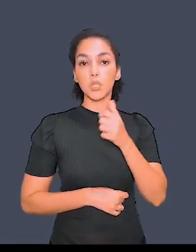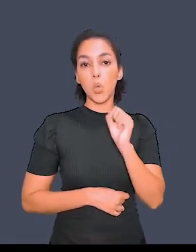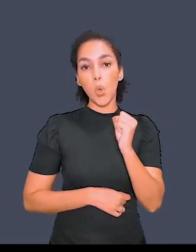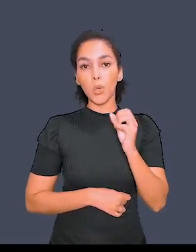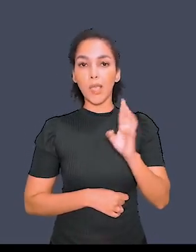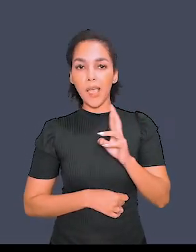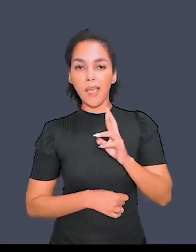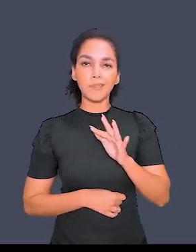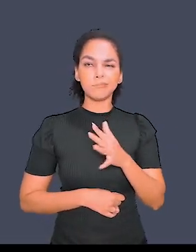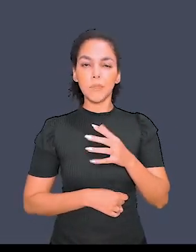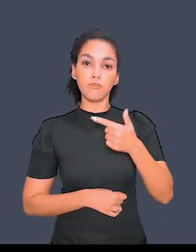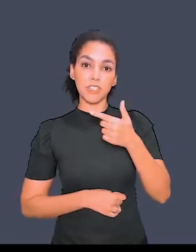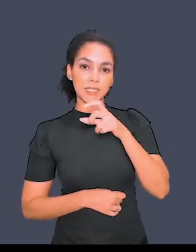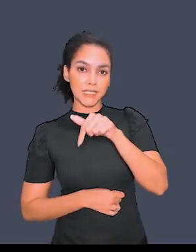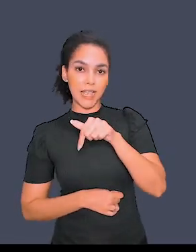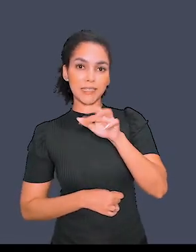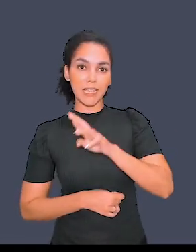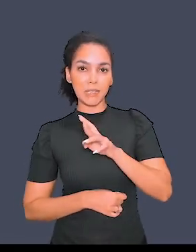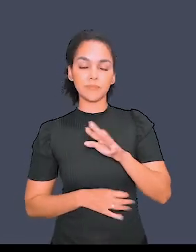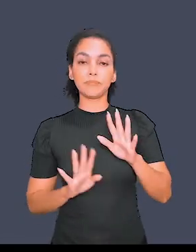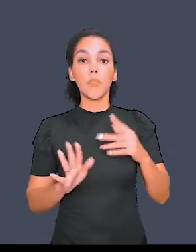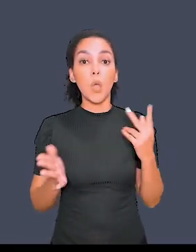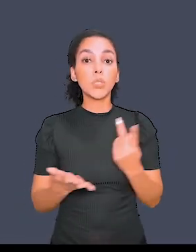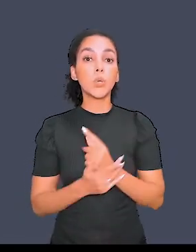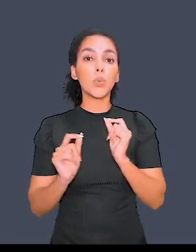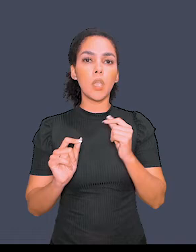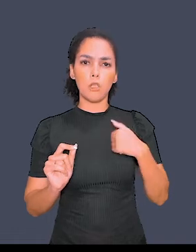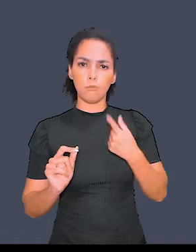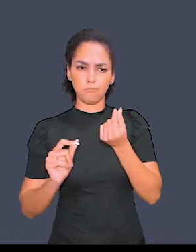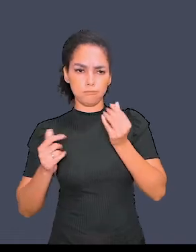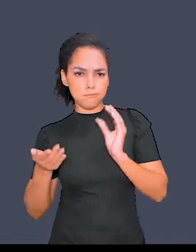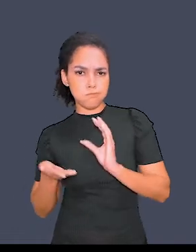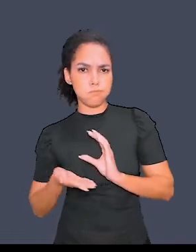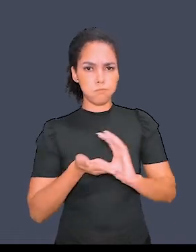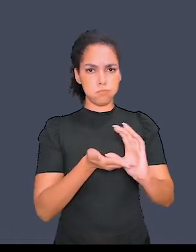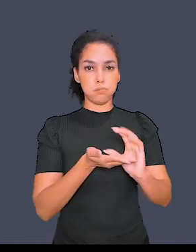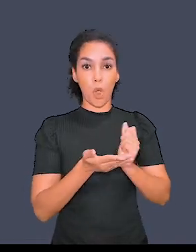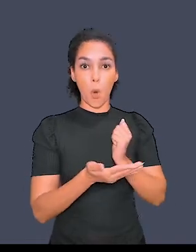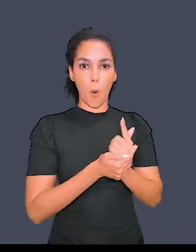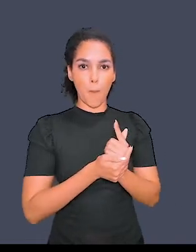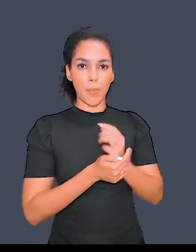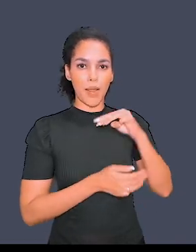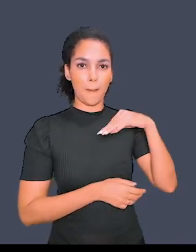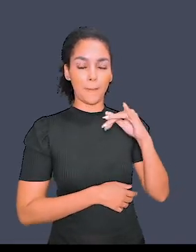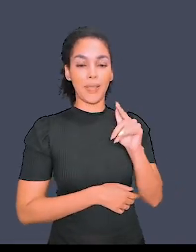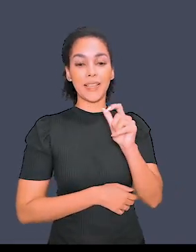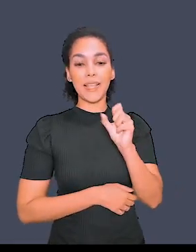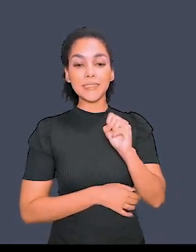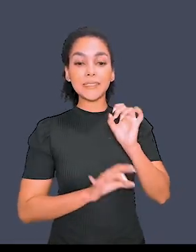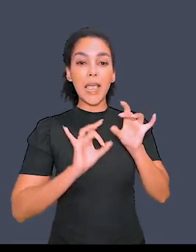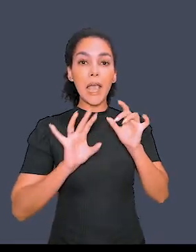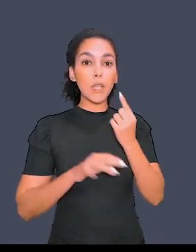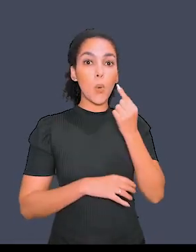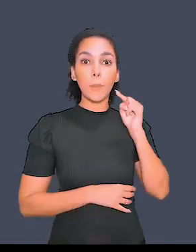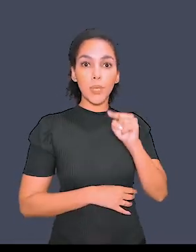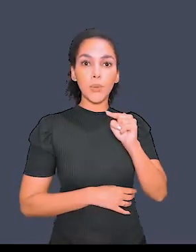R$28, R$27. Então o que aconteceu comigo? Eu investi uma quantidade boa de dinheiro na compra dessas milhas múltiplos, custando cada